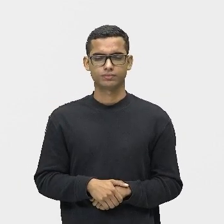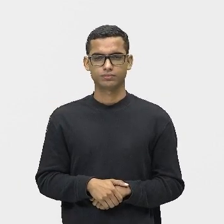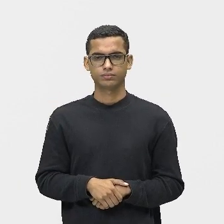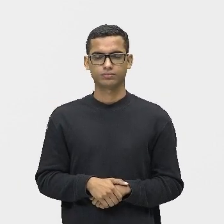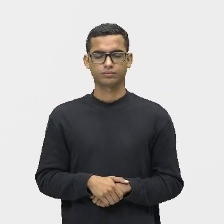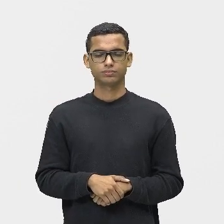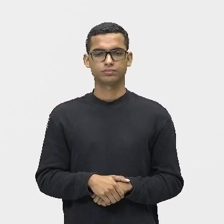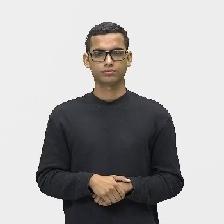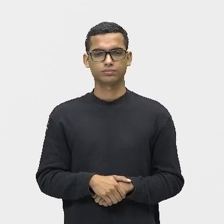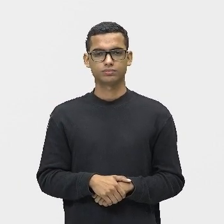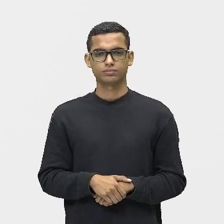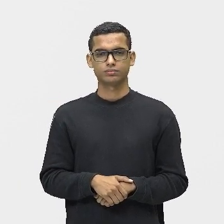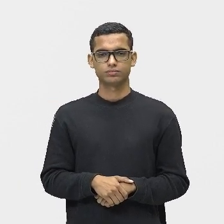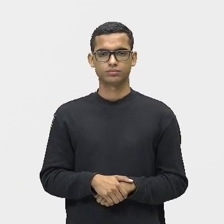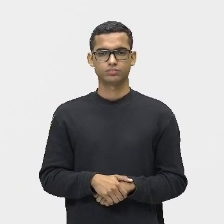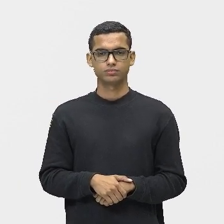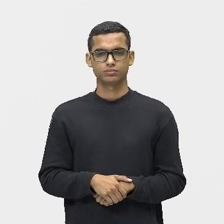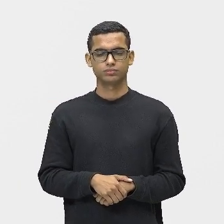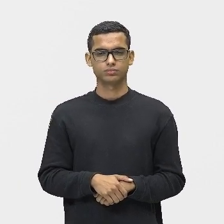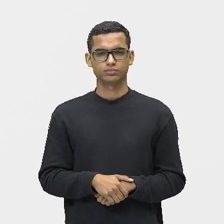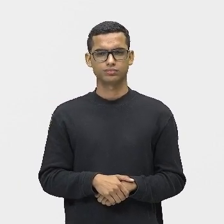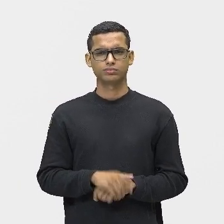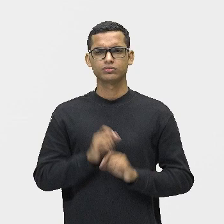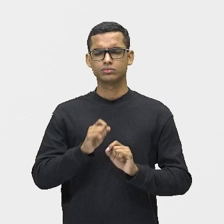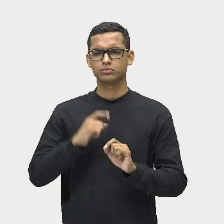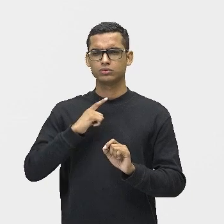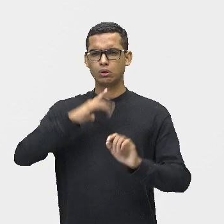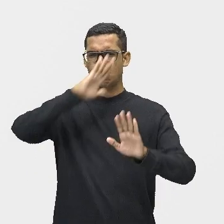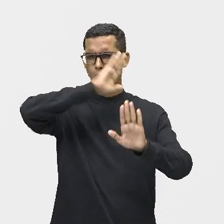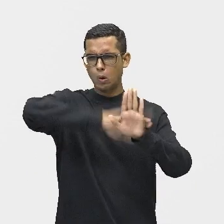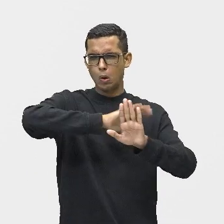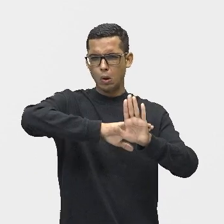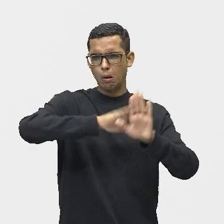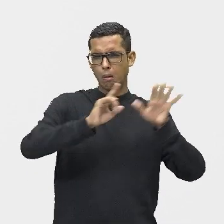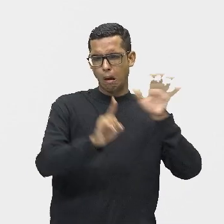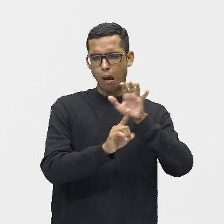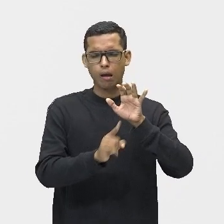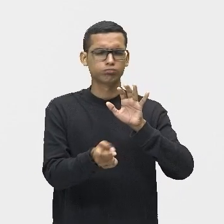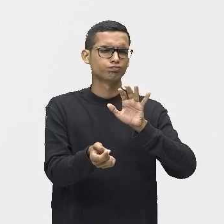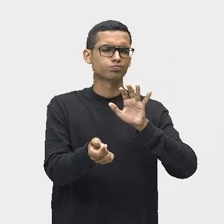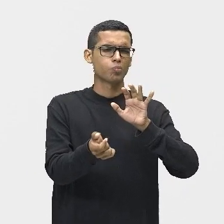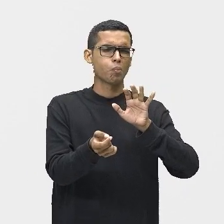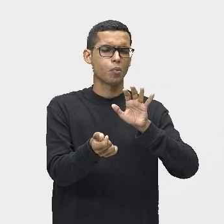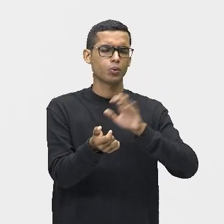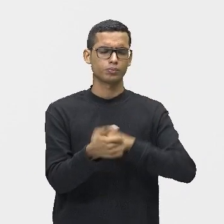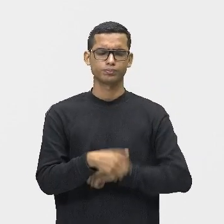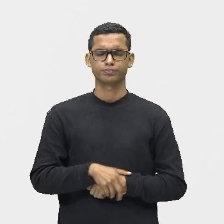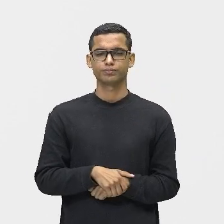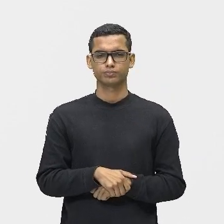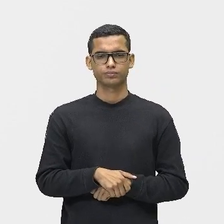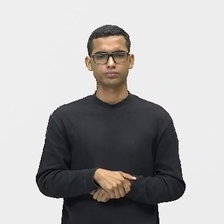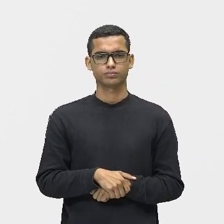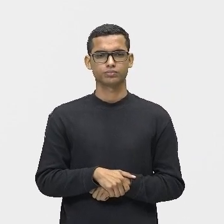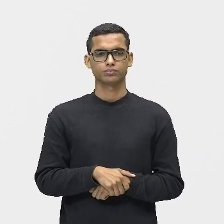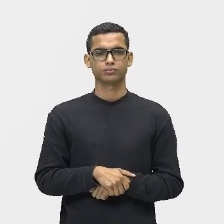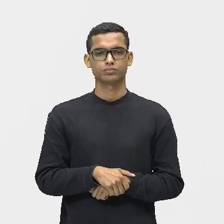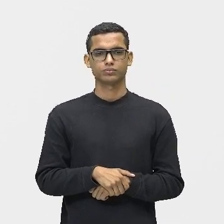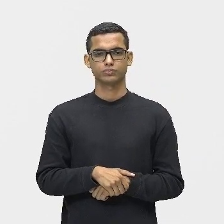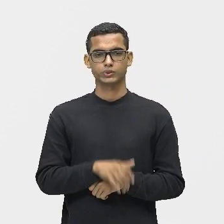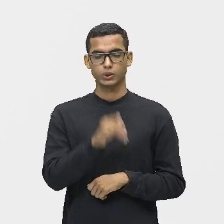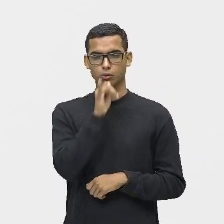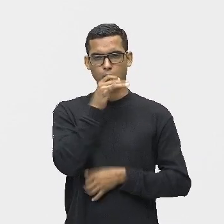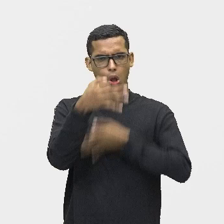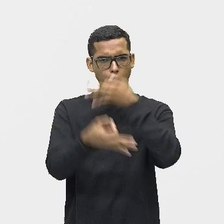de forma exagerada, que não influencia, certo? E quais são os argumentos que ele apresenta para defender o ponto de vista? Olha